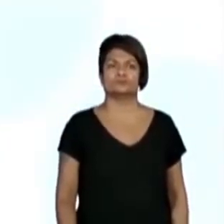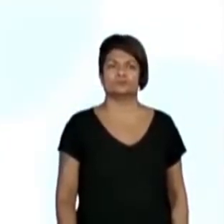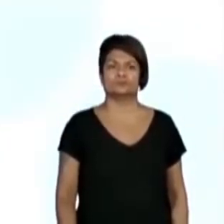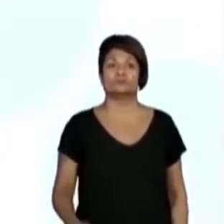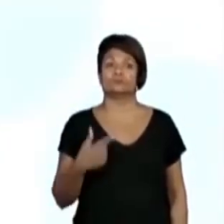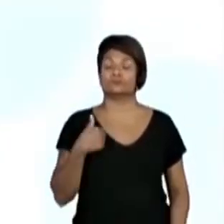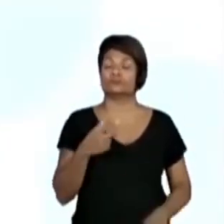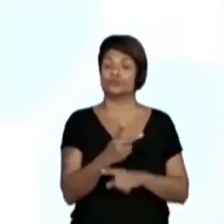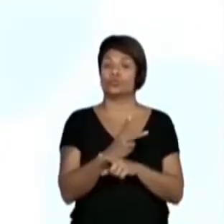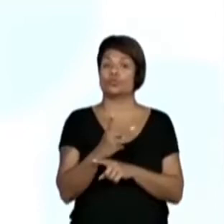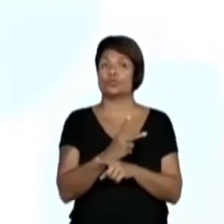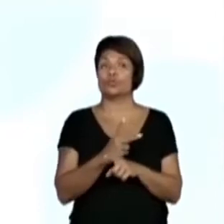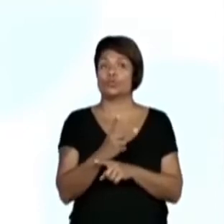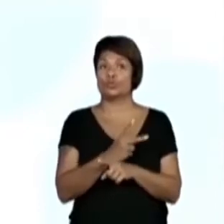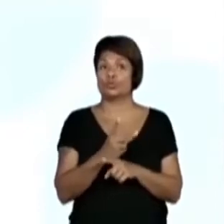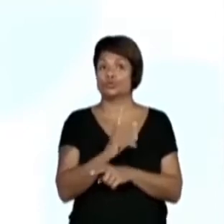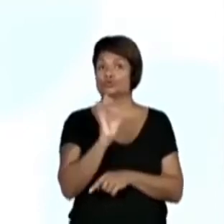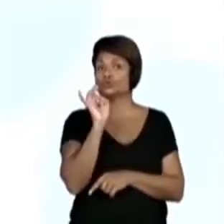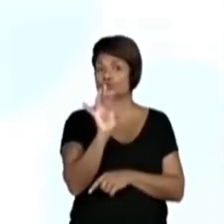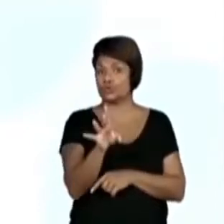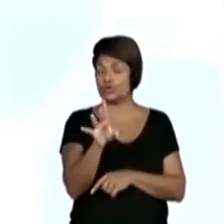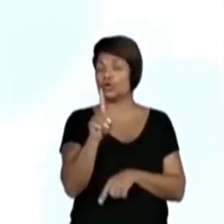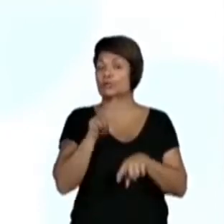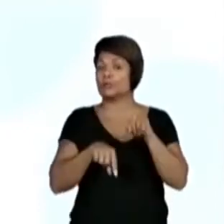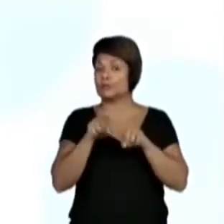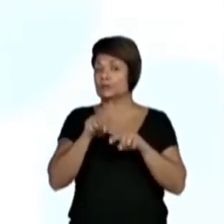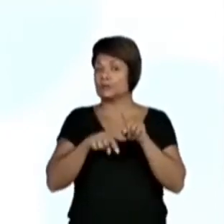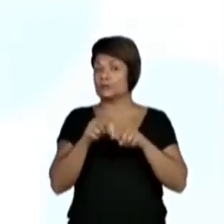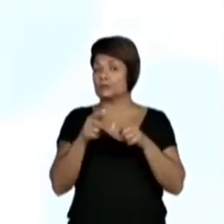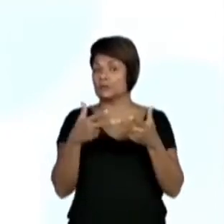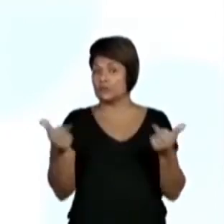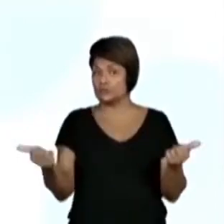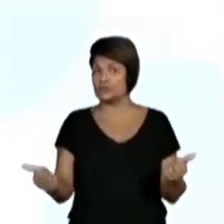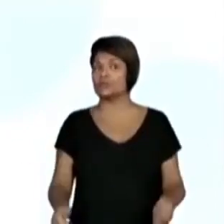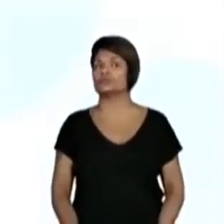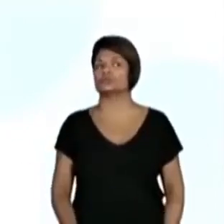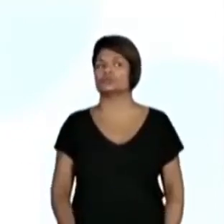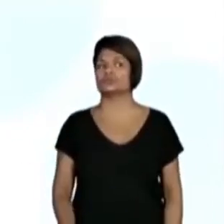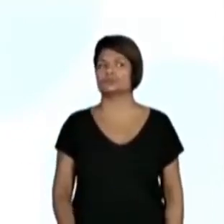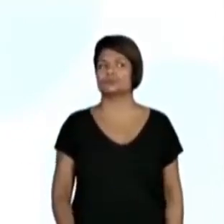eu estou procurando apenas os ingredientes.